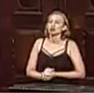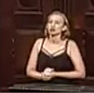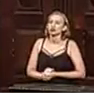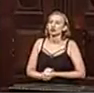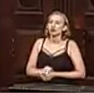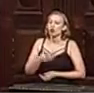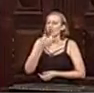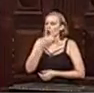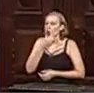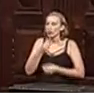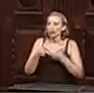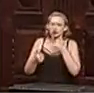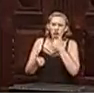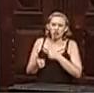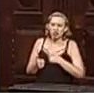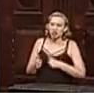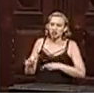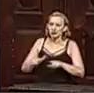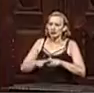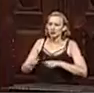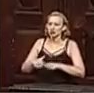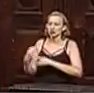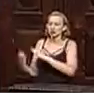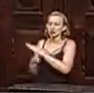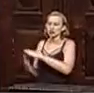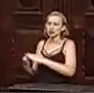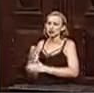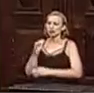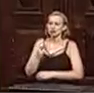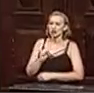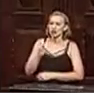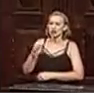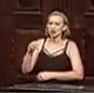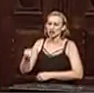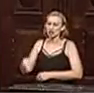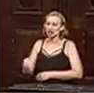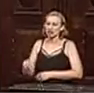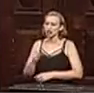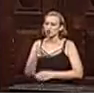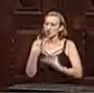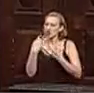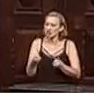homens e mulheres, trabalhadores e trabalhadoras da CSN, que se recusam